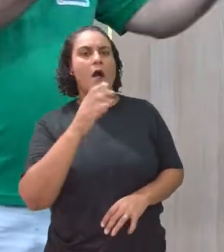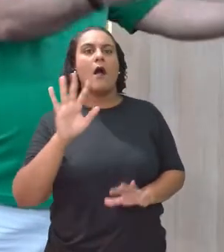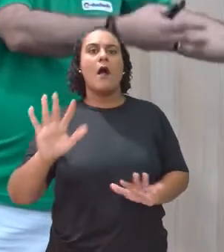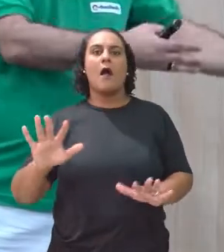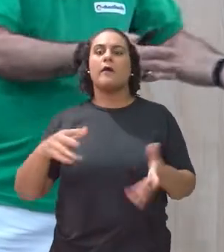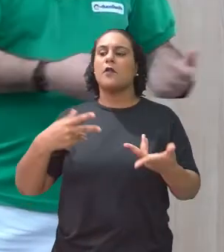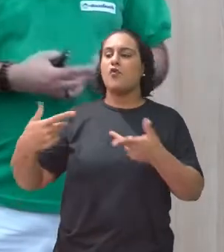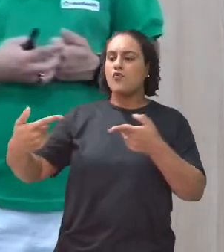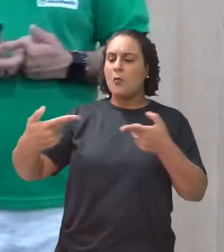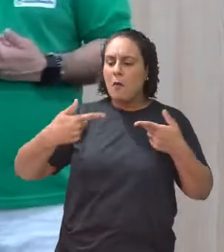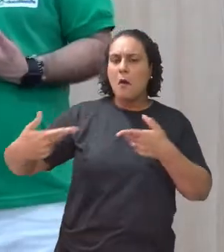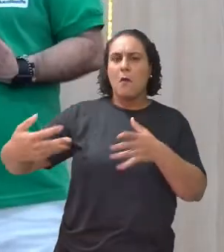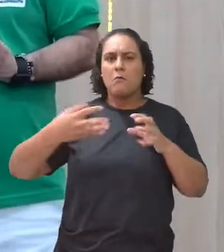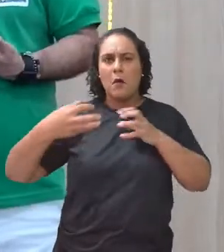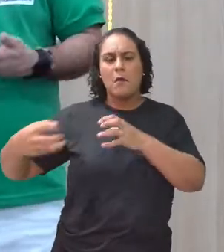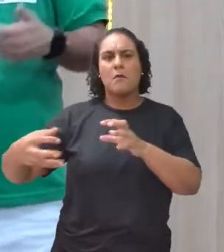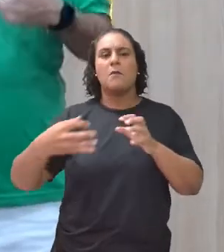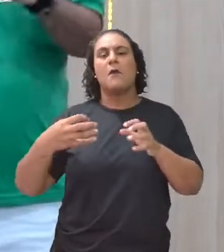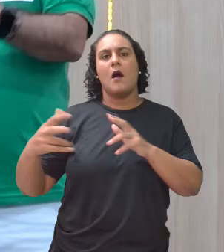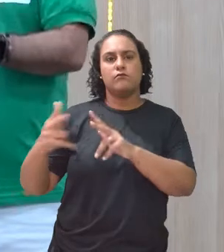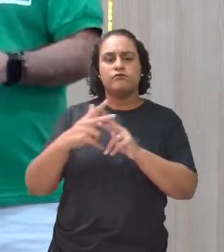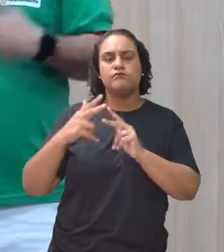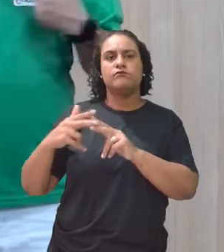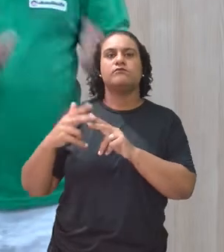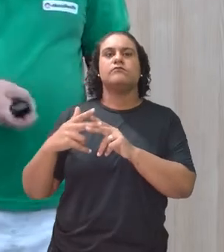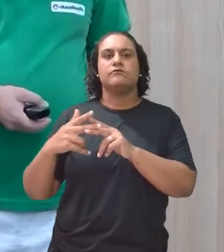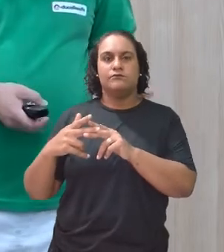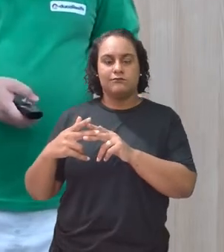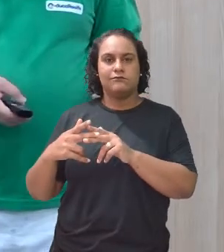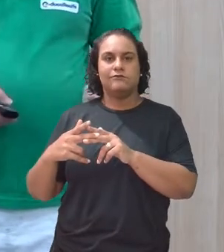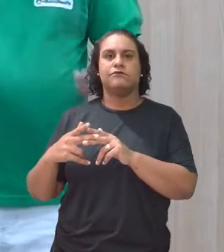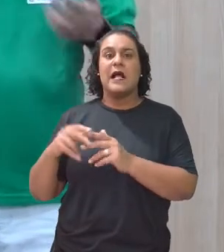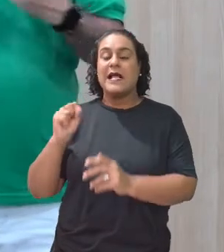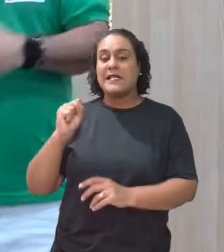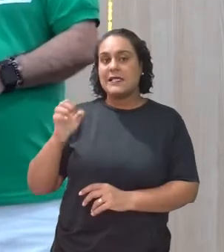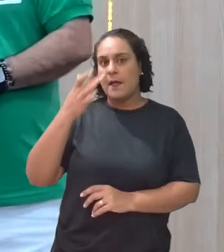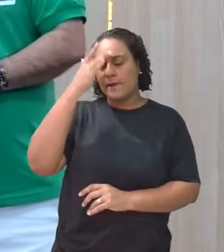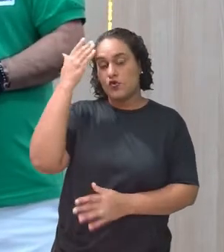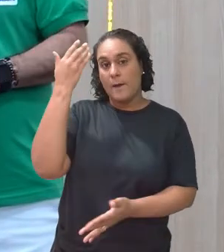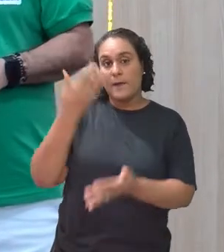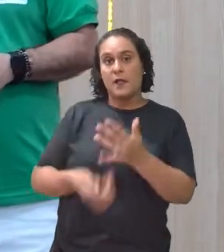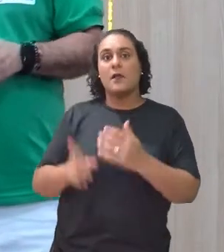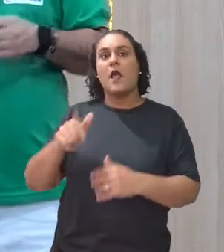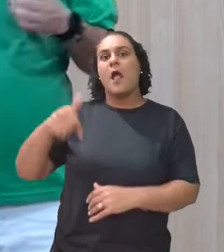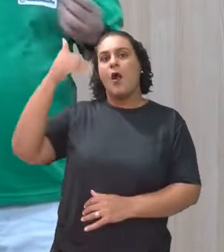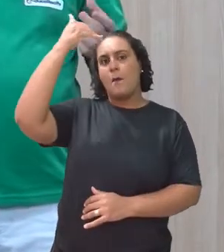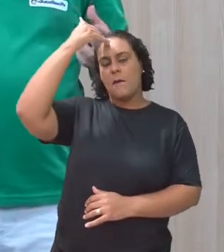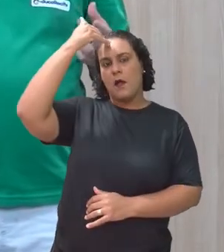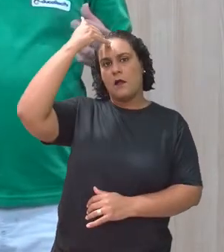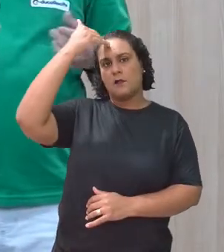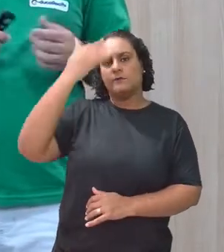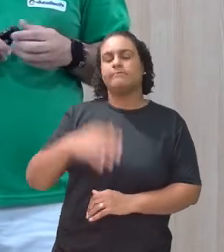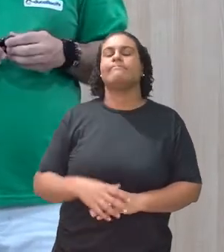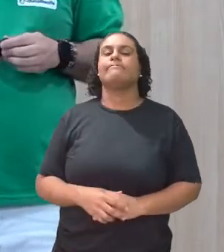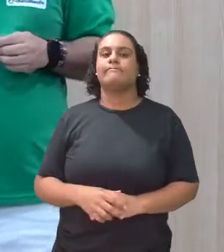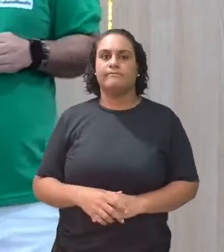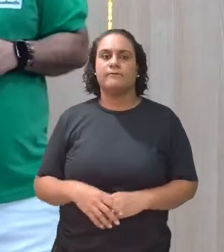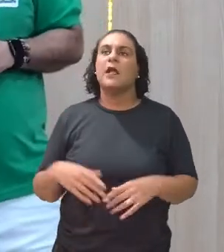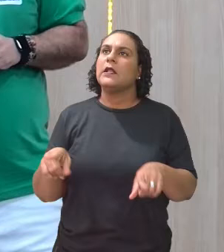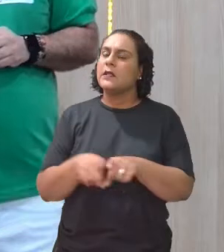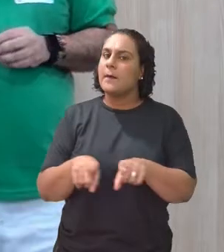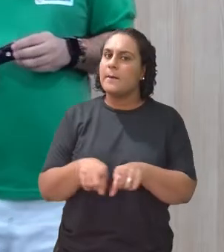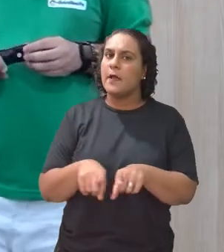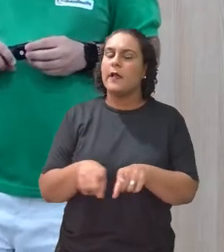era aquele que era o inocente e o perdedor era o culpado. Eles podiam fazer isso também por meio de provas físicas,